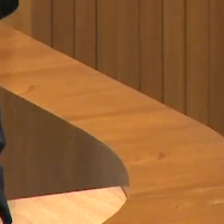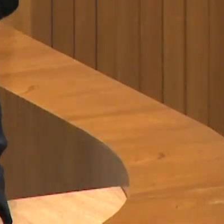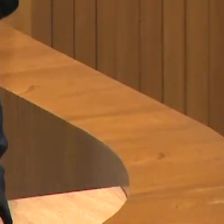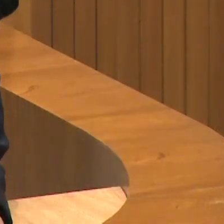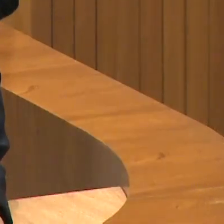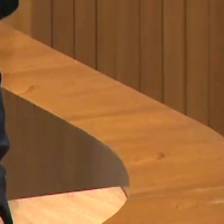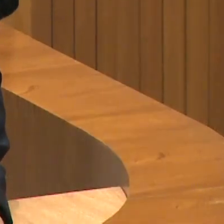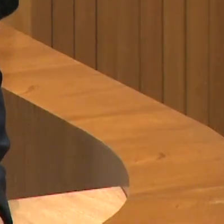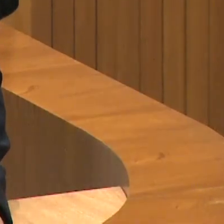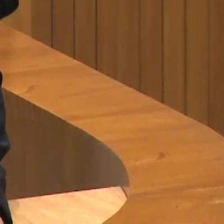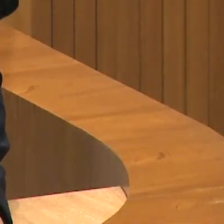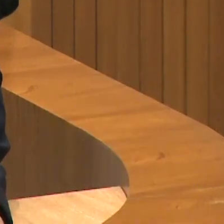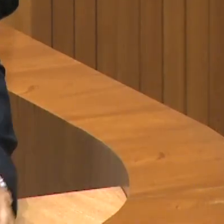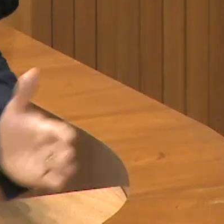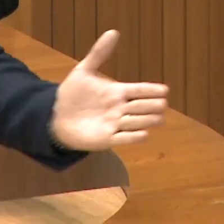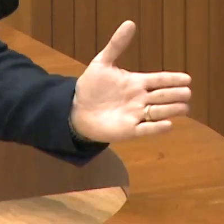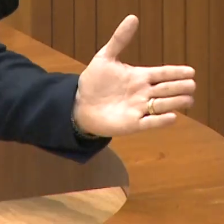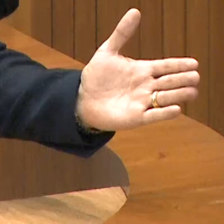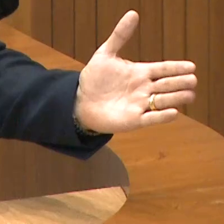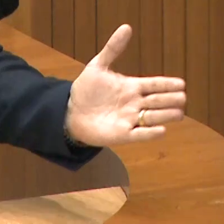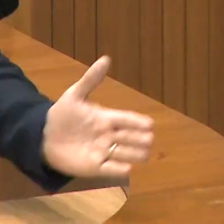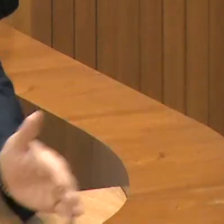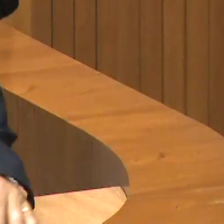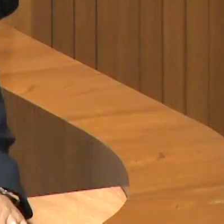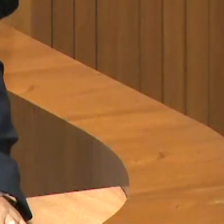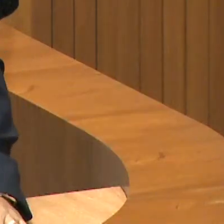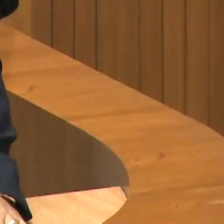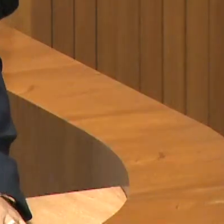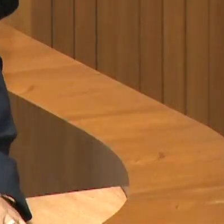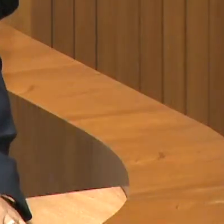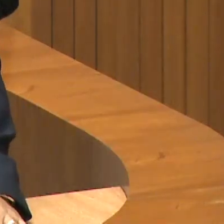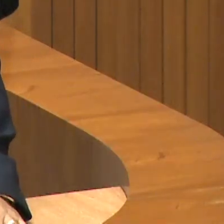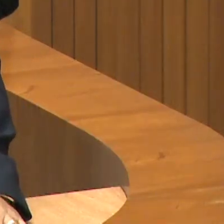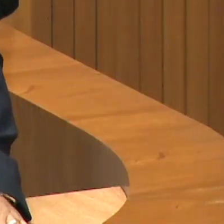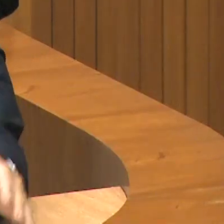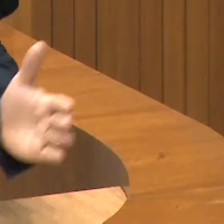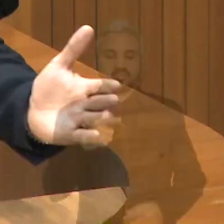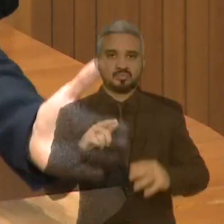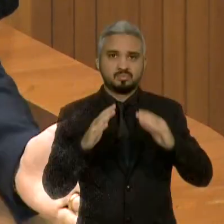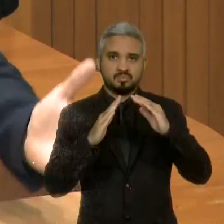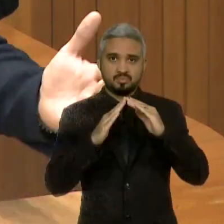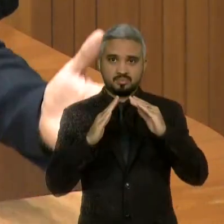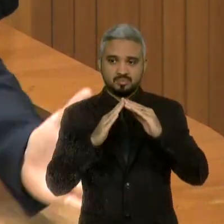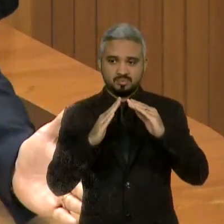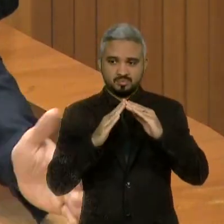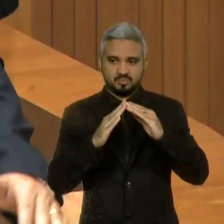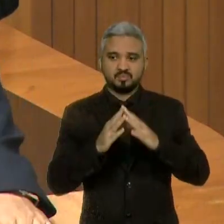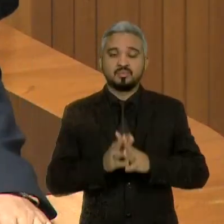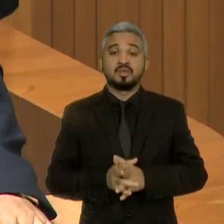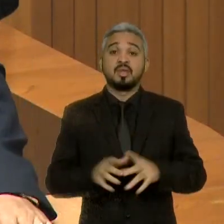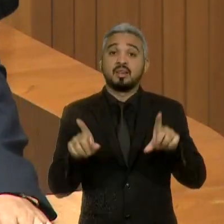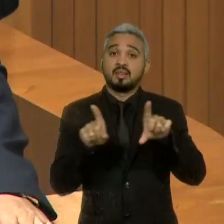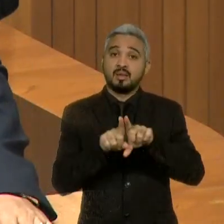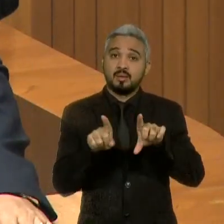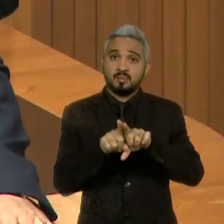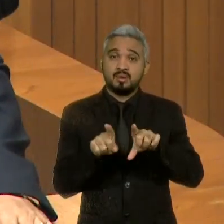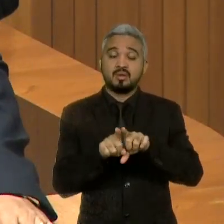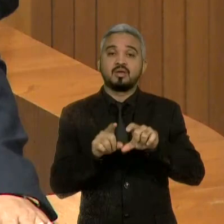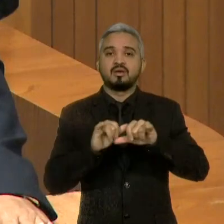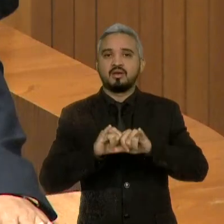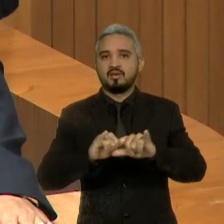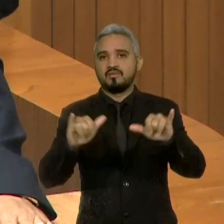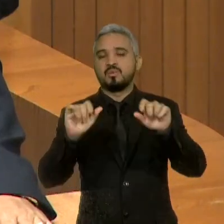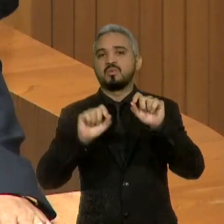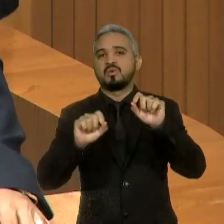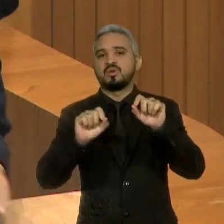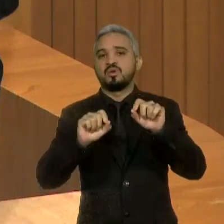No mais, quero destacar a importância que está sendo o Arraial, o maior São João do mundo, proporcionado